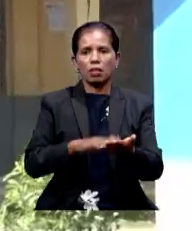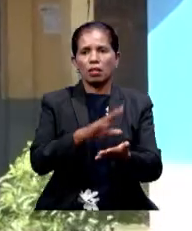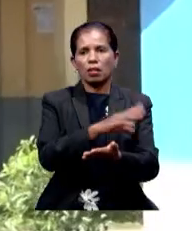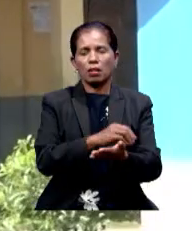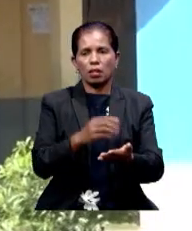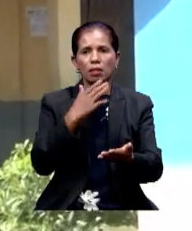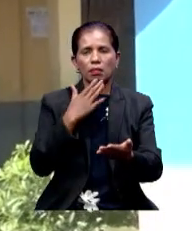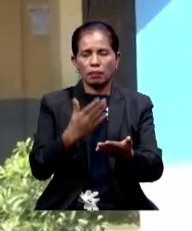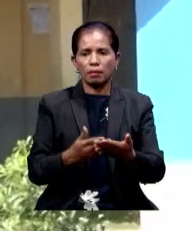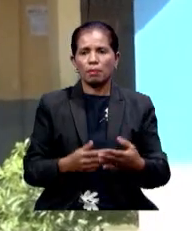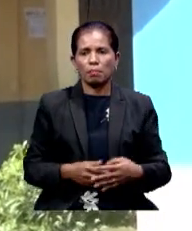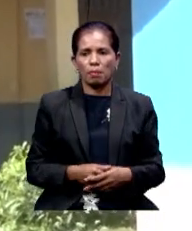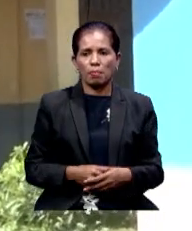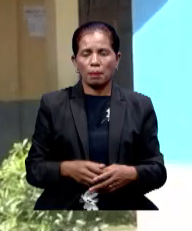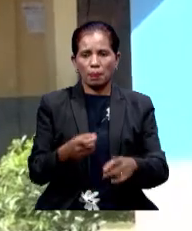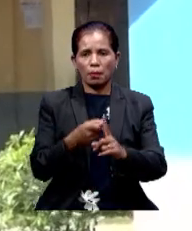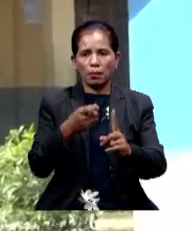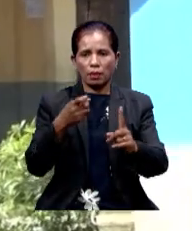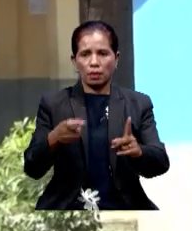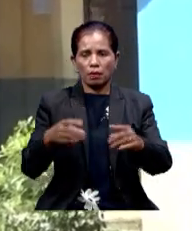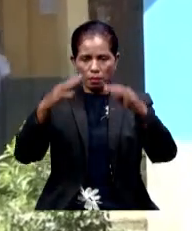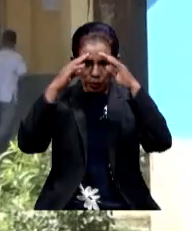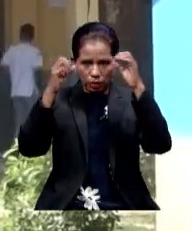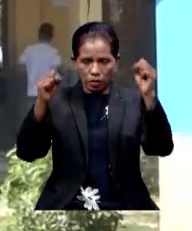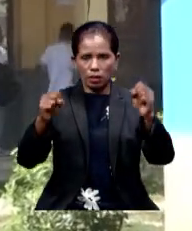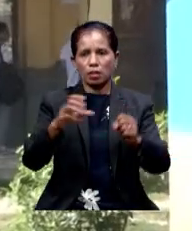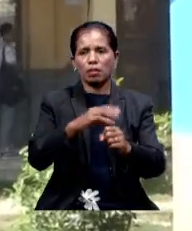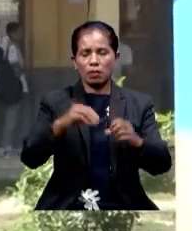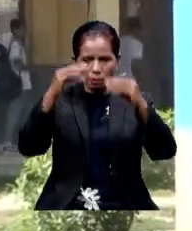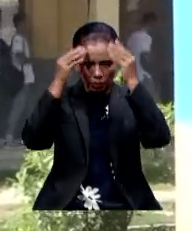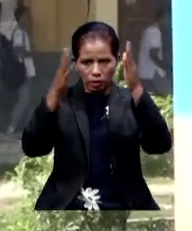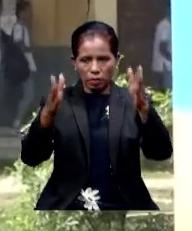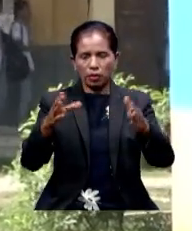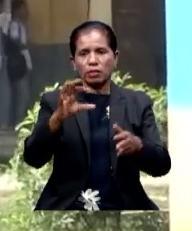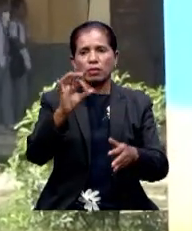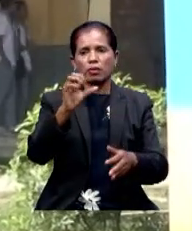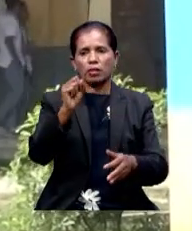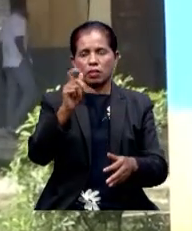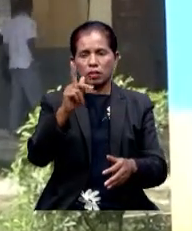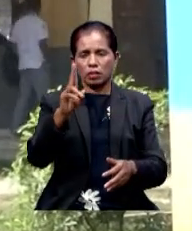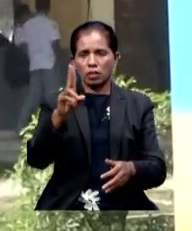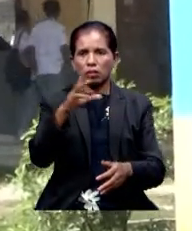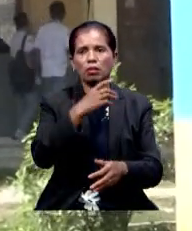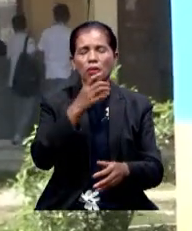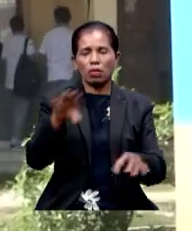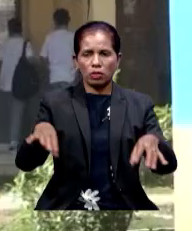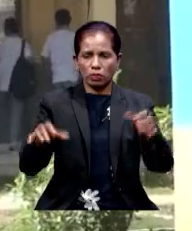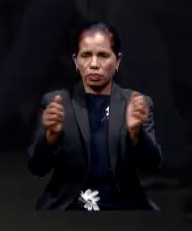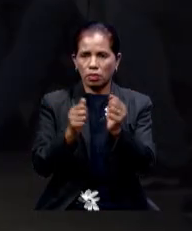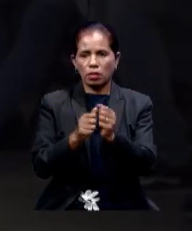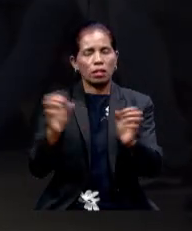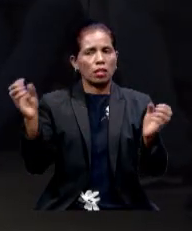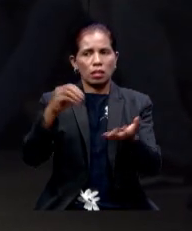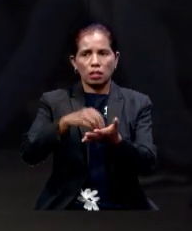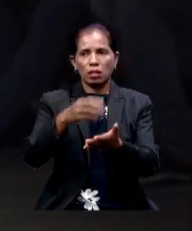múltipla. A situação é, presidente do sindicato professor Francisco Guterres declara, o sistema refere la